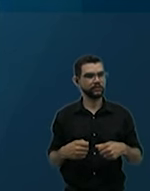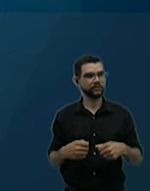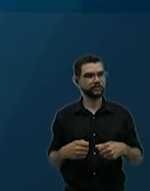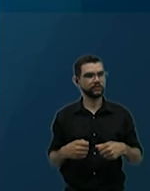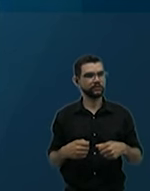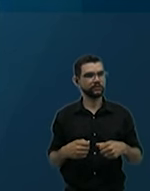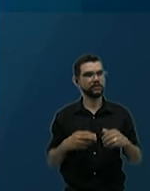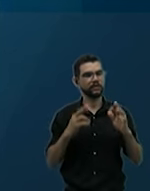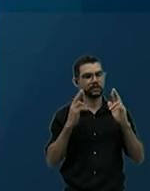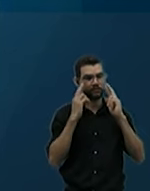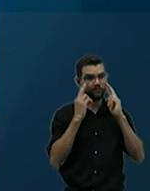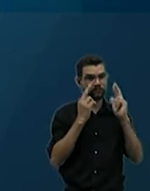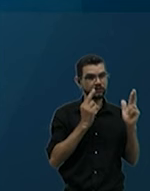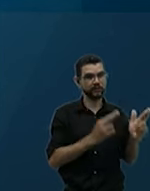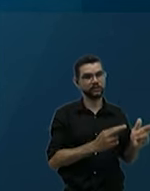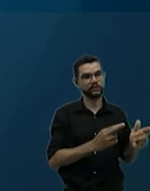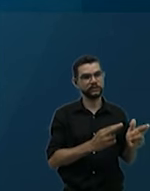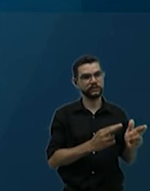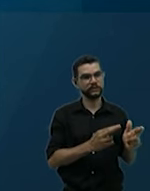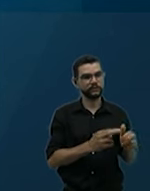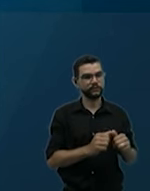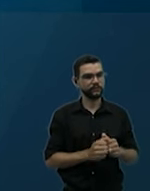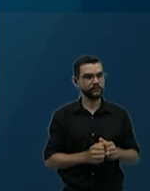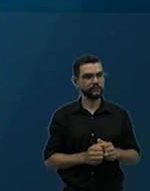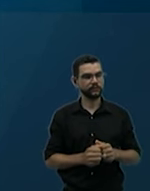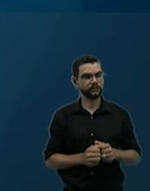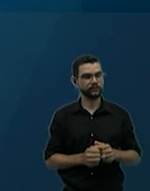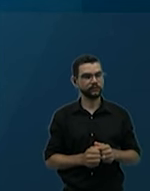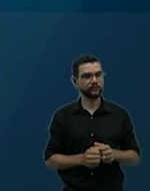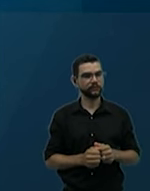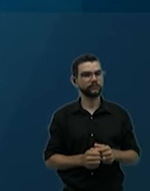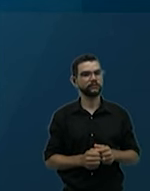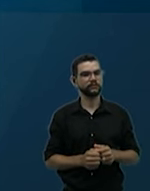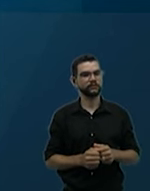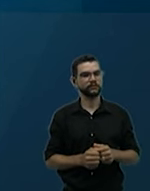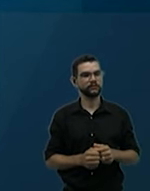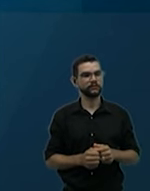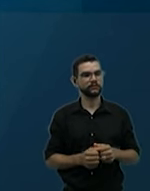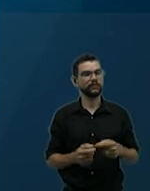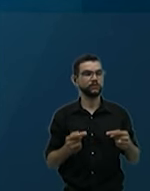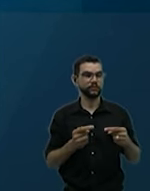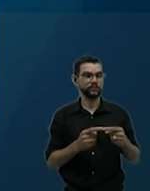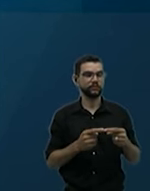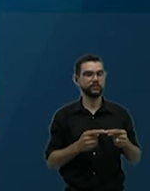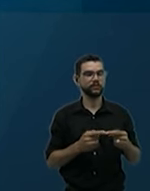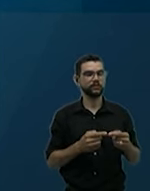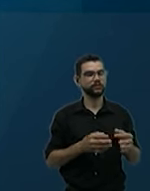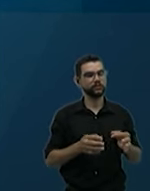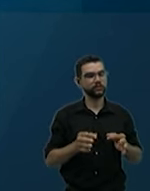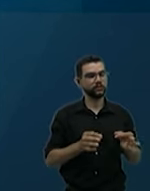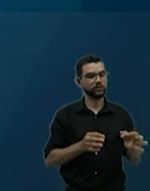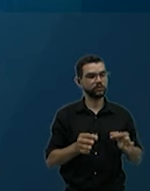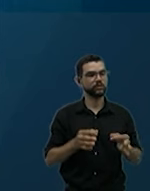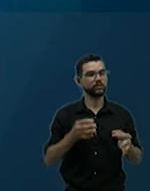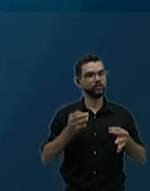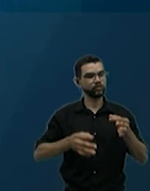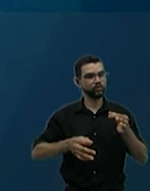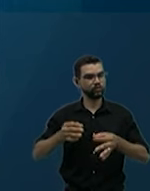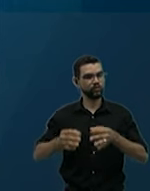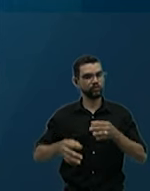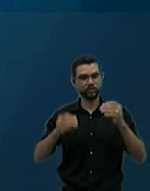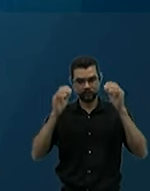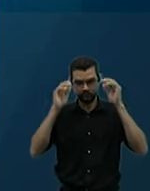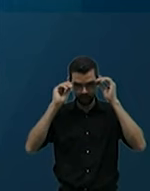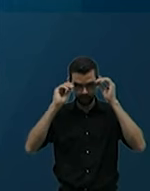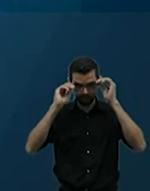de maneira até inclusive sistemática, envolvendo todo o ordenamento jurídico, deve-se sim responsabilizar esse arrematante. Então, o município de São